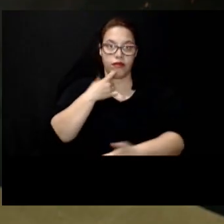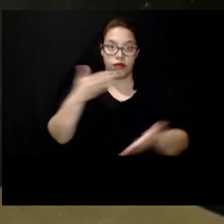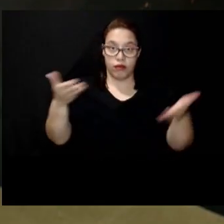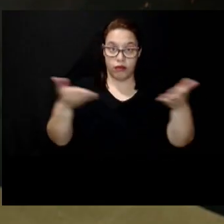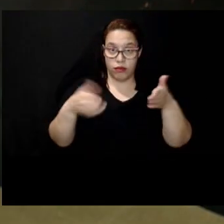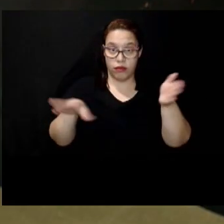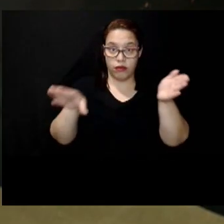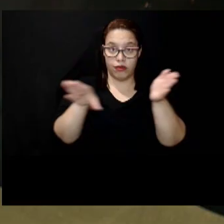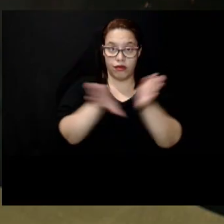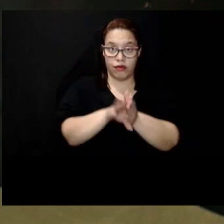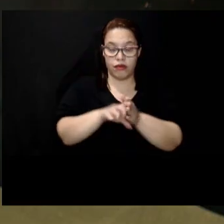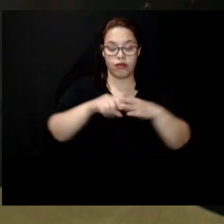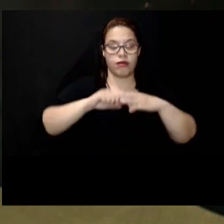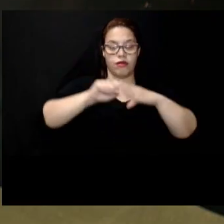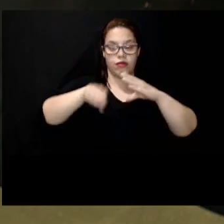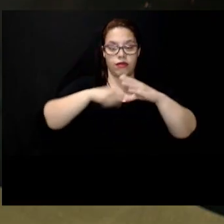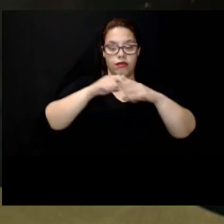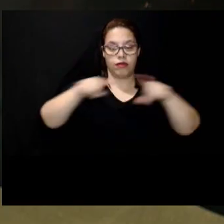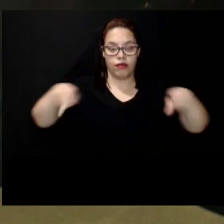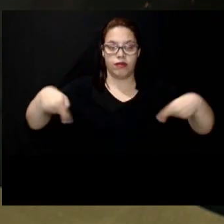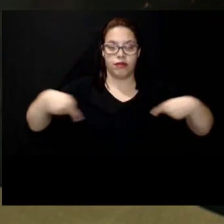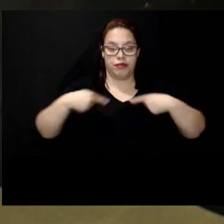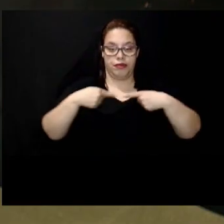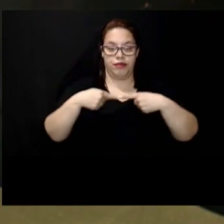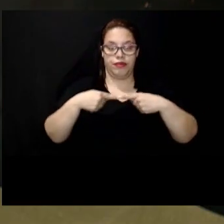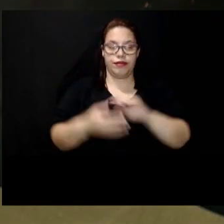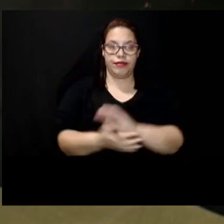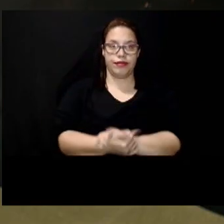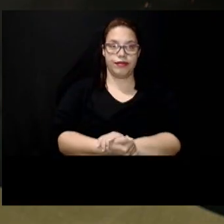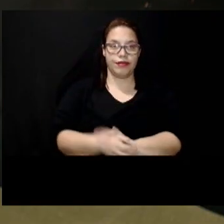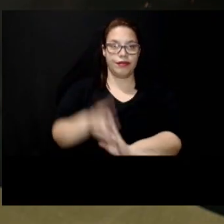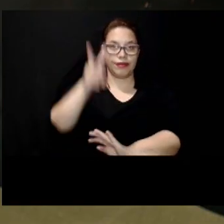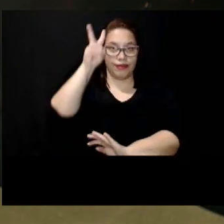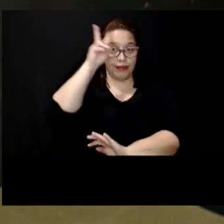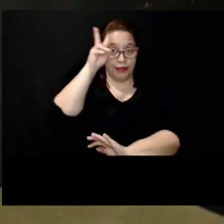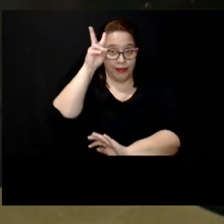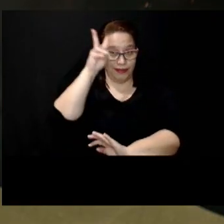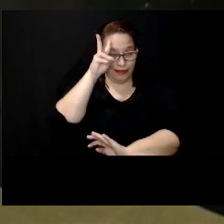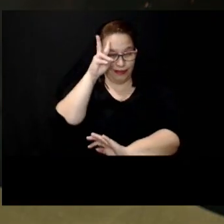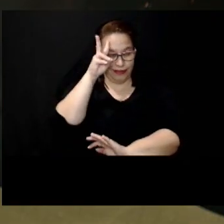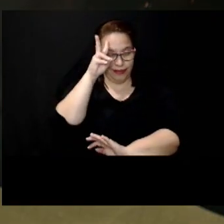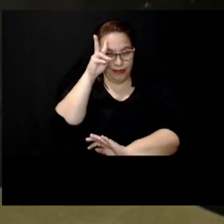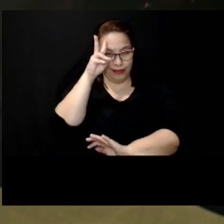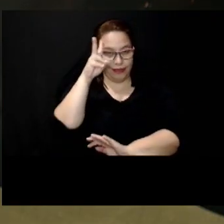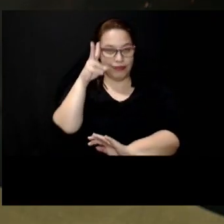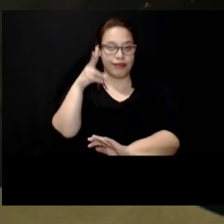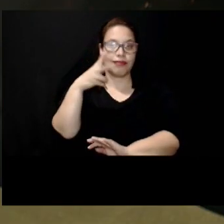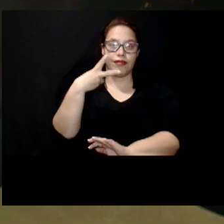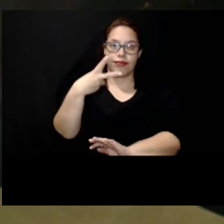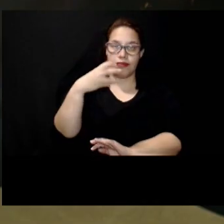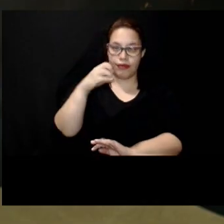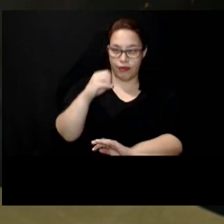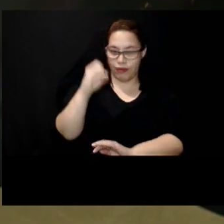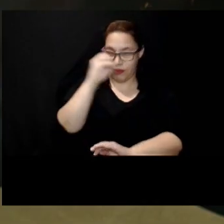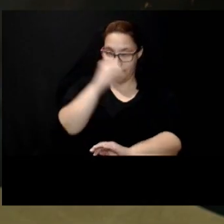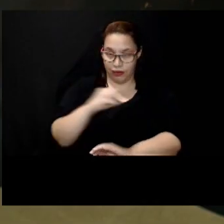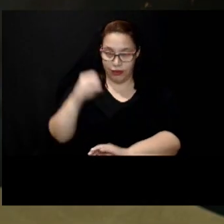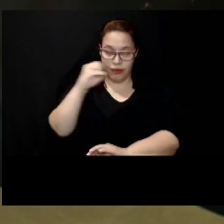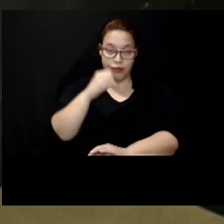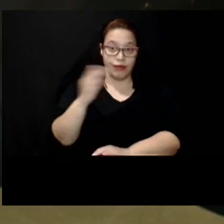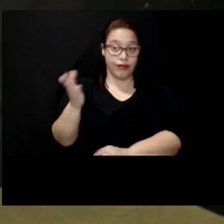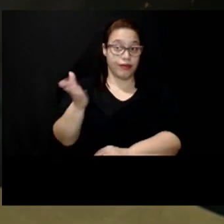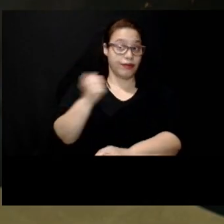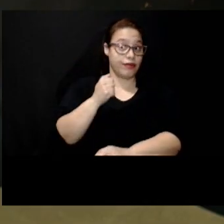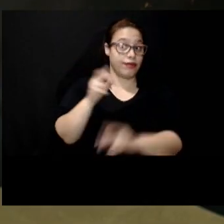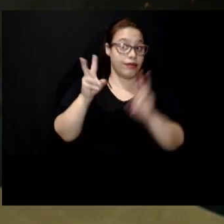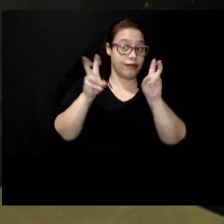edição do nosso Estúdio Câmara, segunda-feira, dia 20 de outubro, e vamos lá para o tema de hoje que